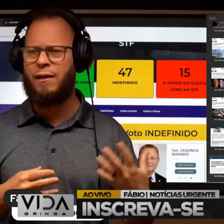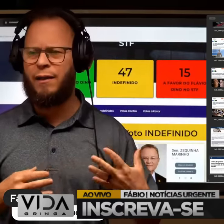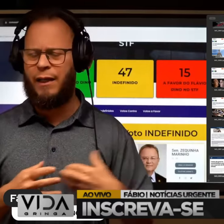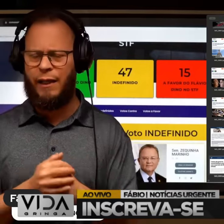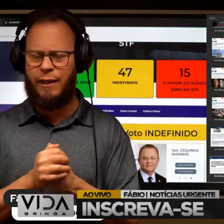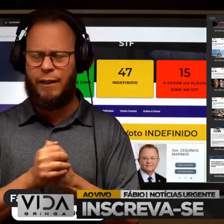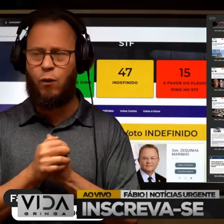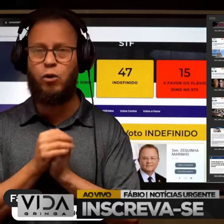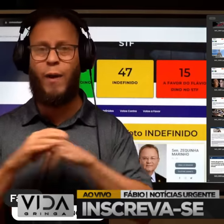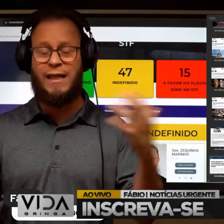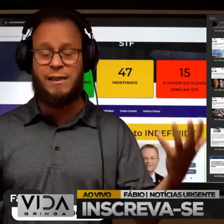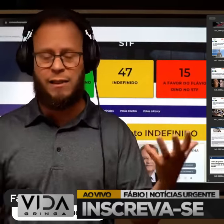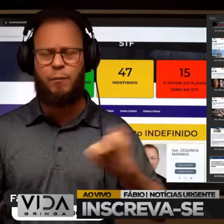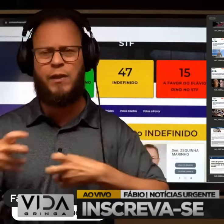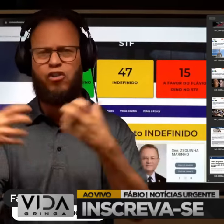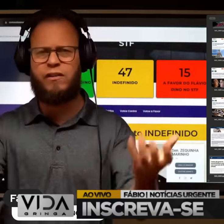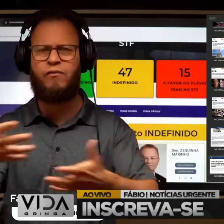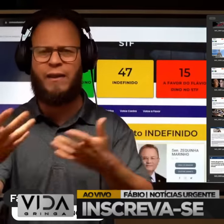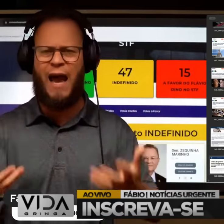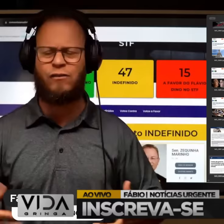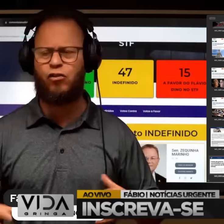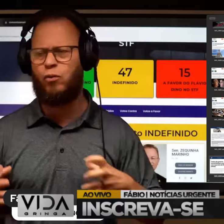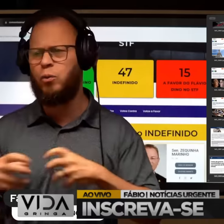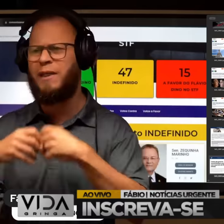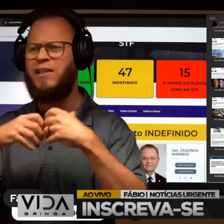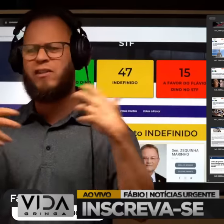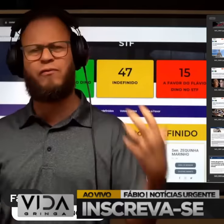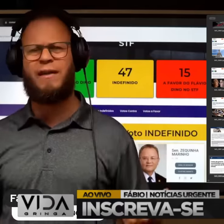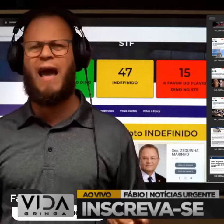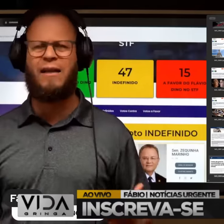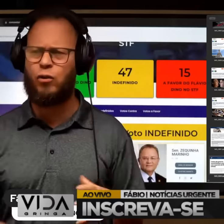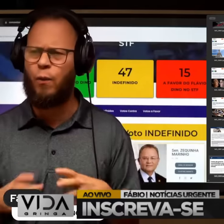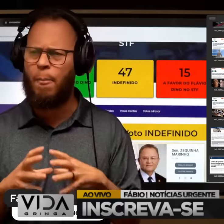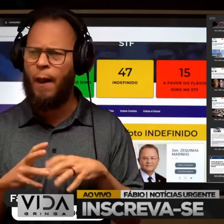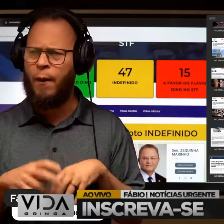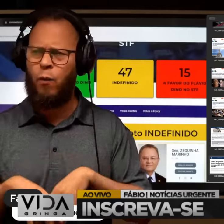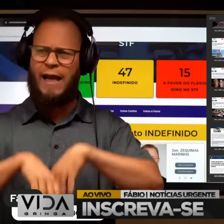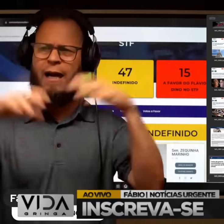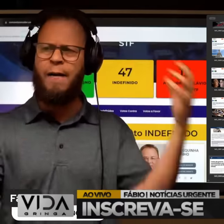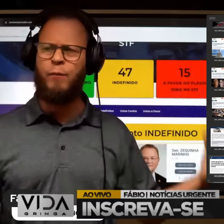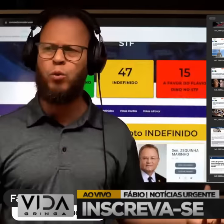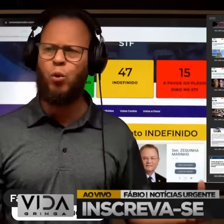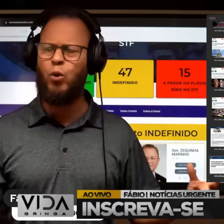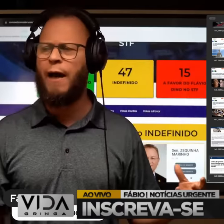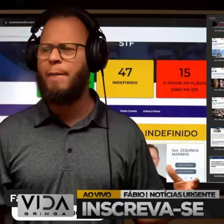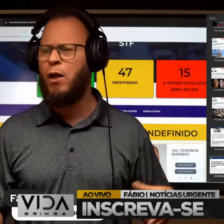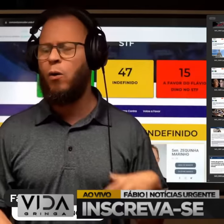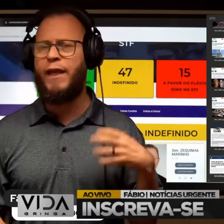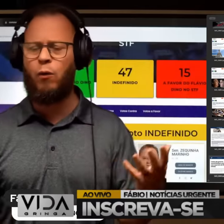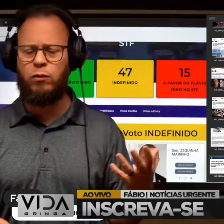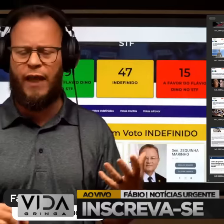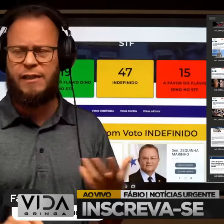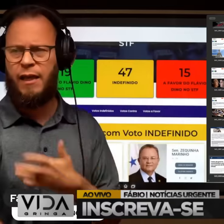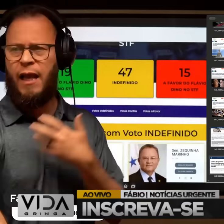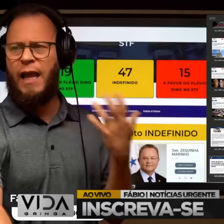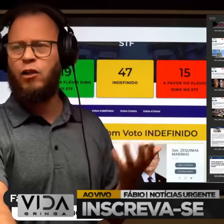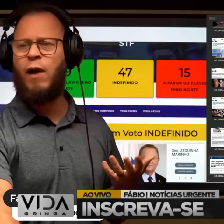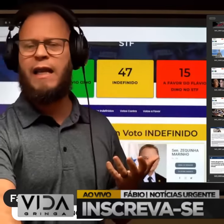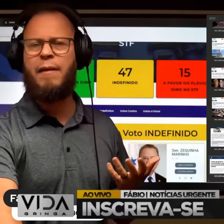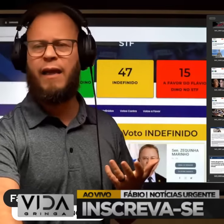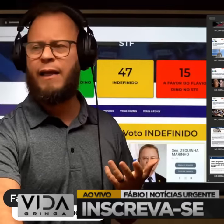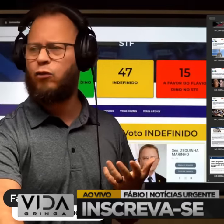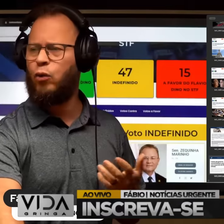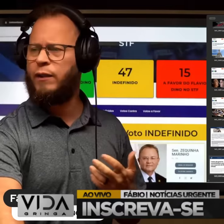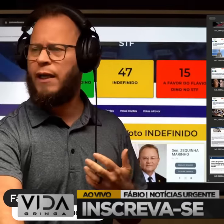cara, ele, quando é assim, petista fanático, lulista fanático, o cara ama o Lula, o que acontece? Ele nunca